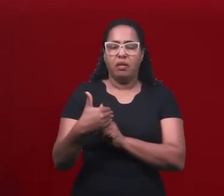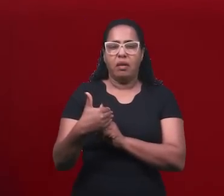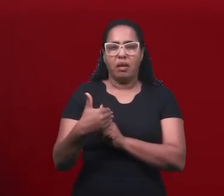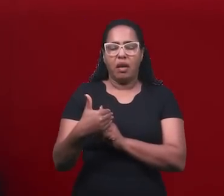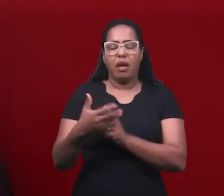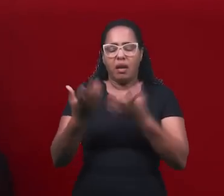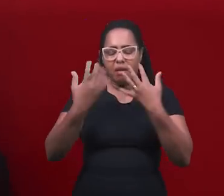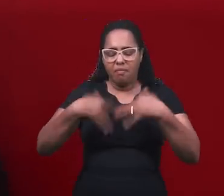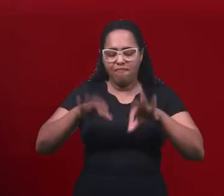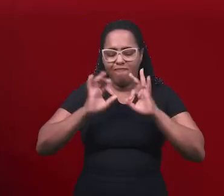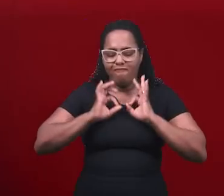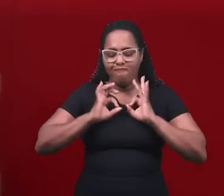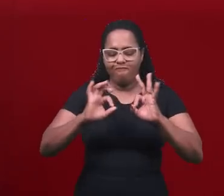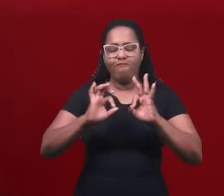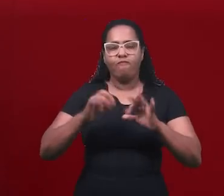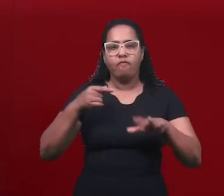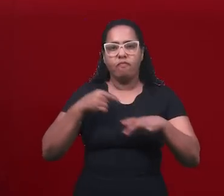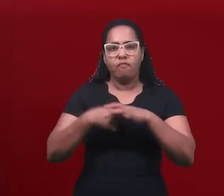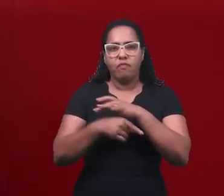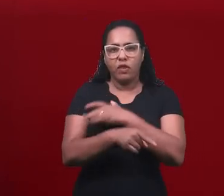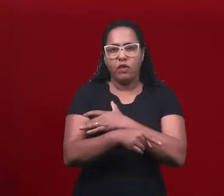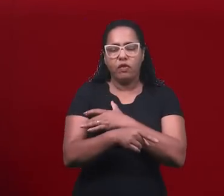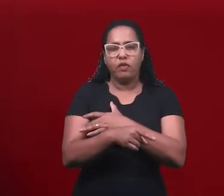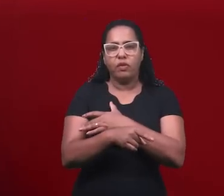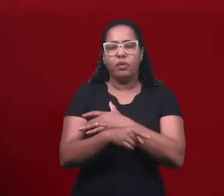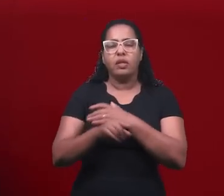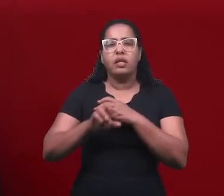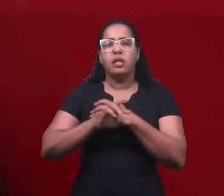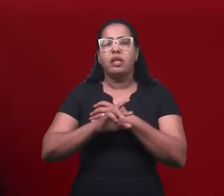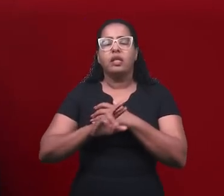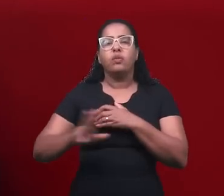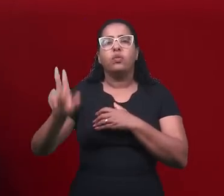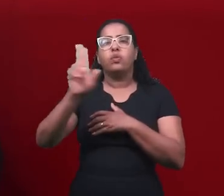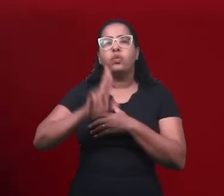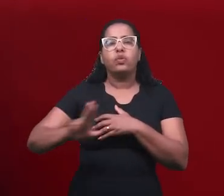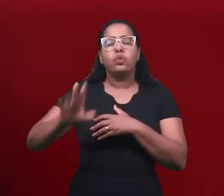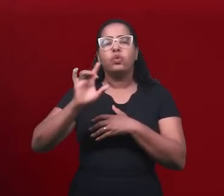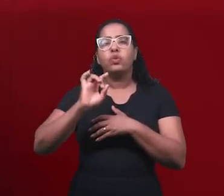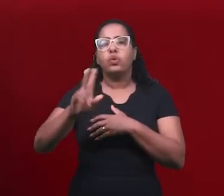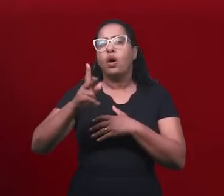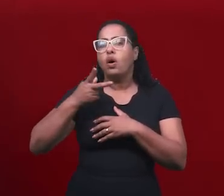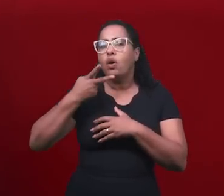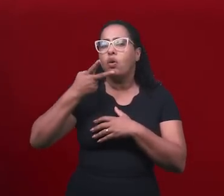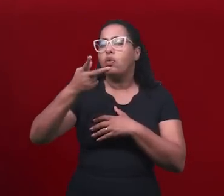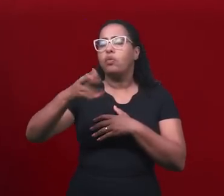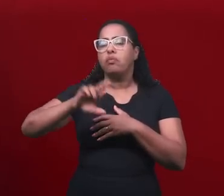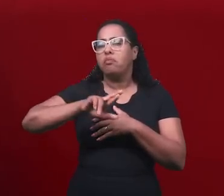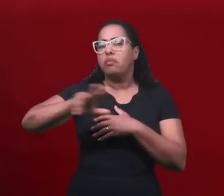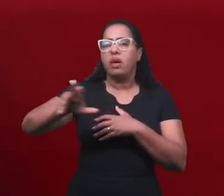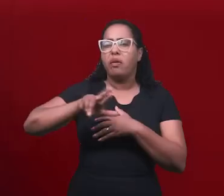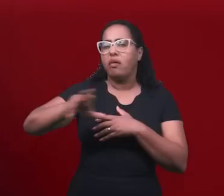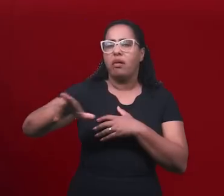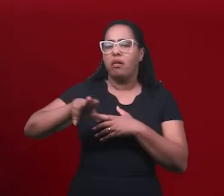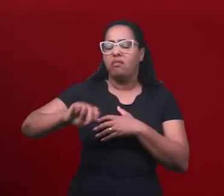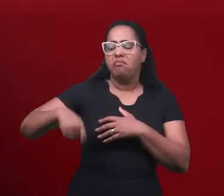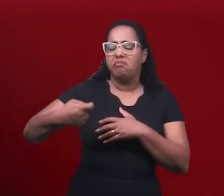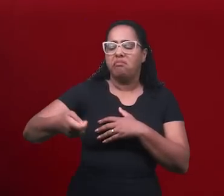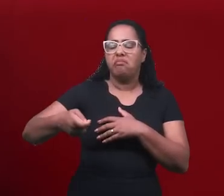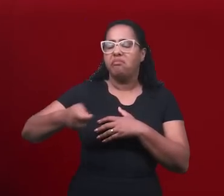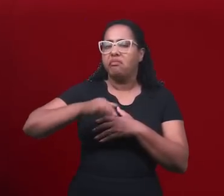enfim. É algo extremamente profundo, não é a simples utilização de uma expressão.